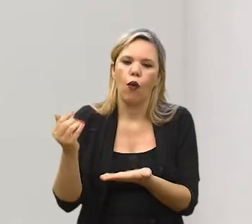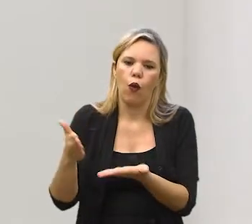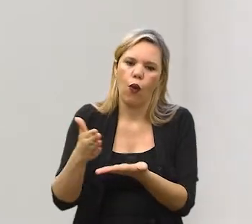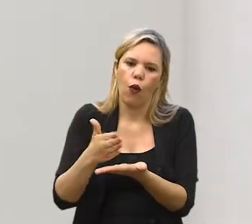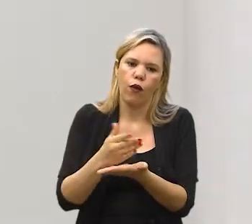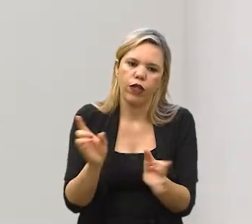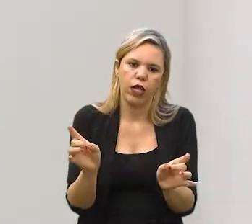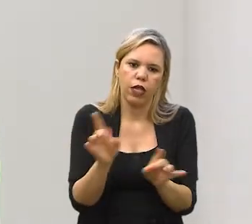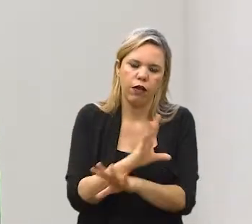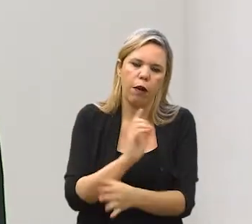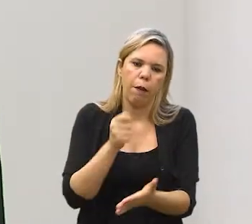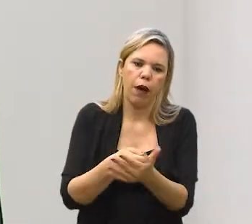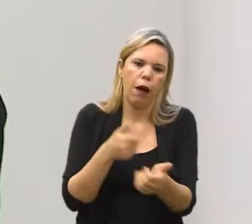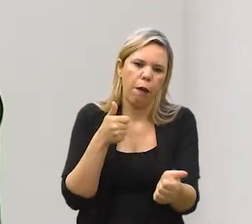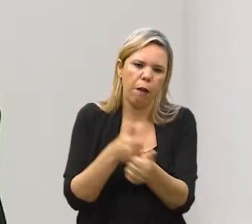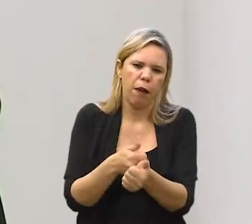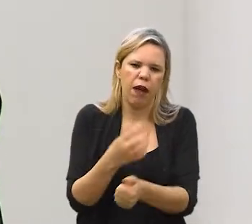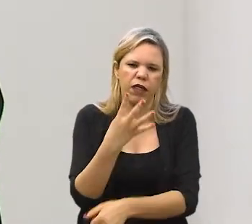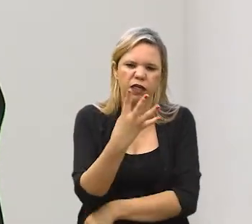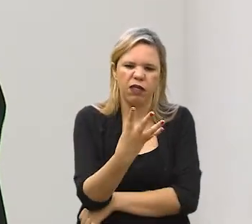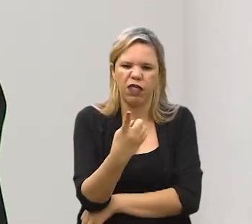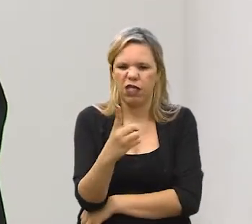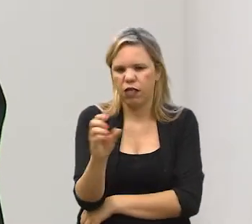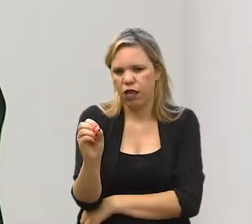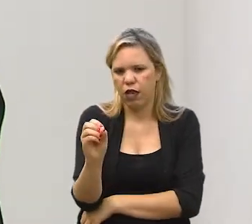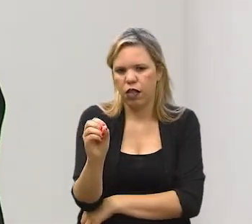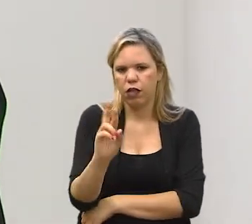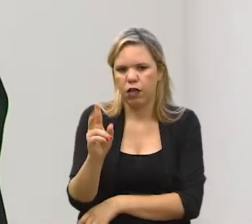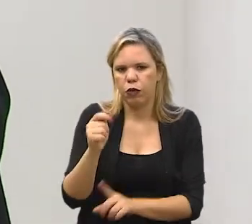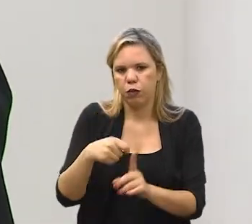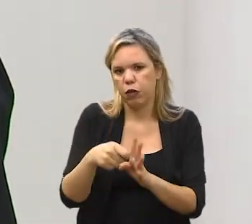você terminaria com próximo de R$ 410 por mês.